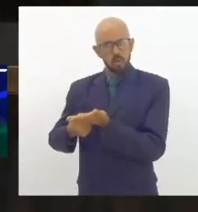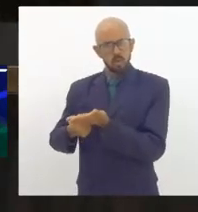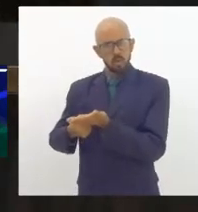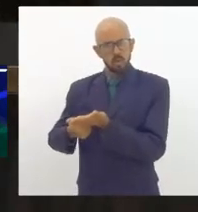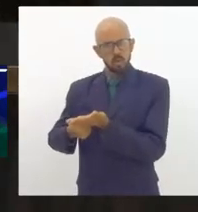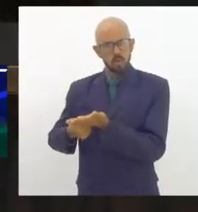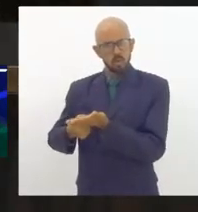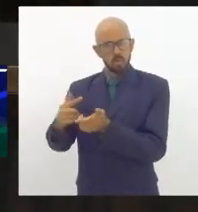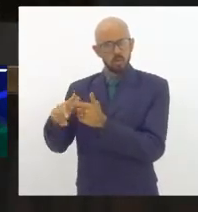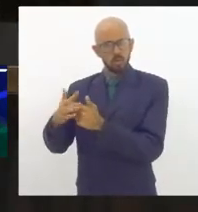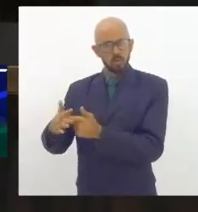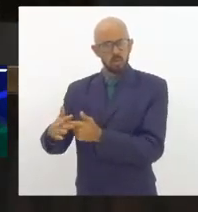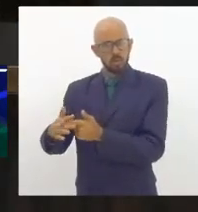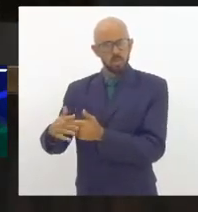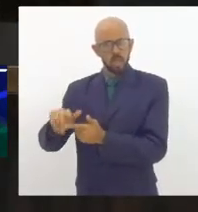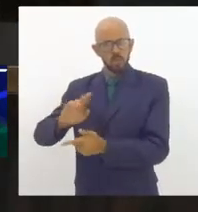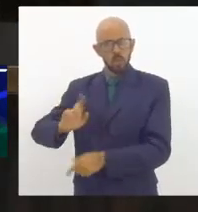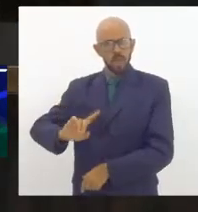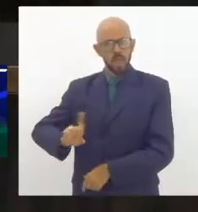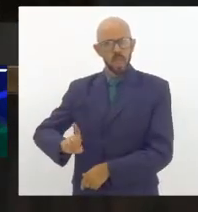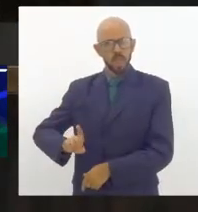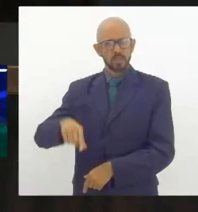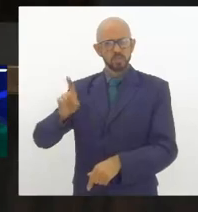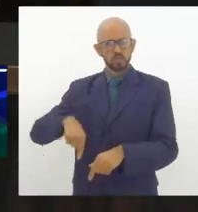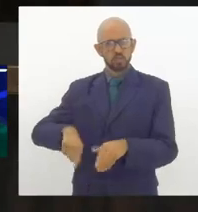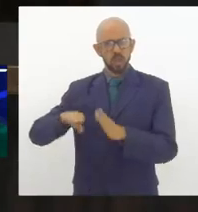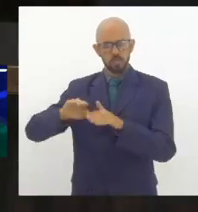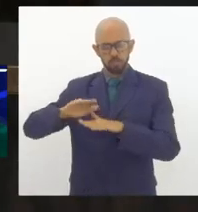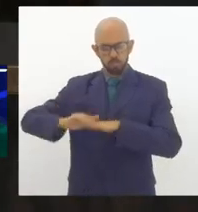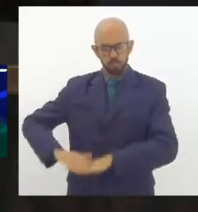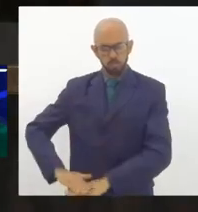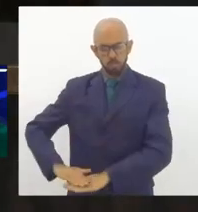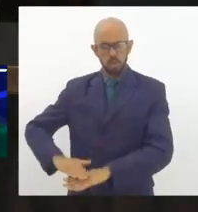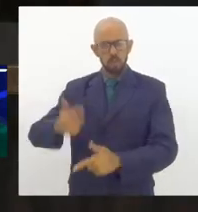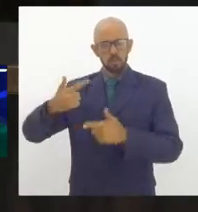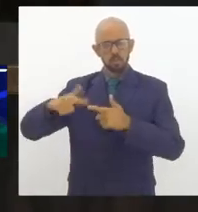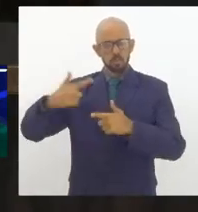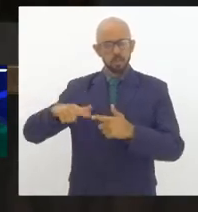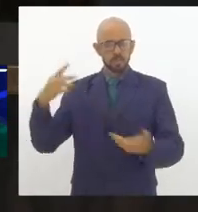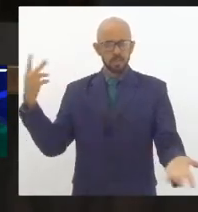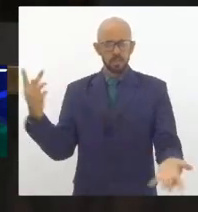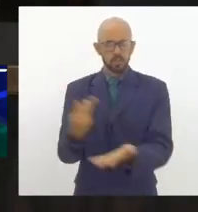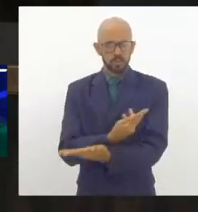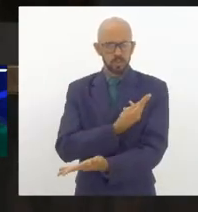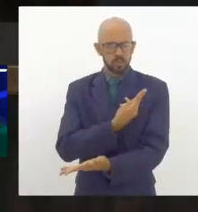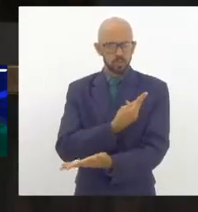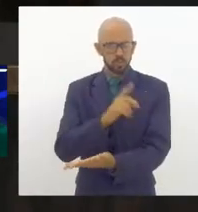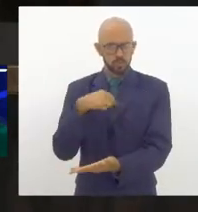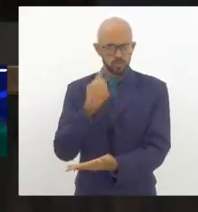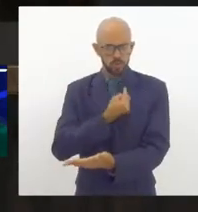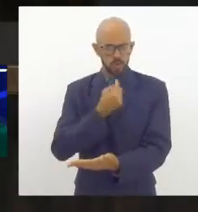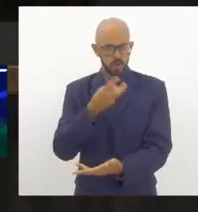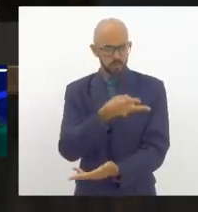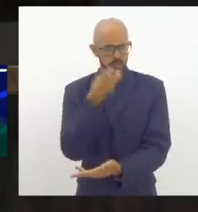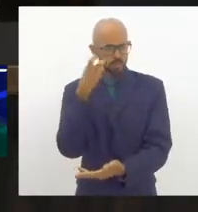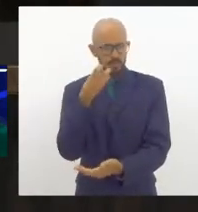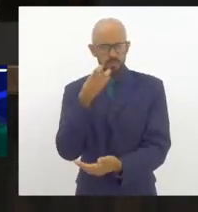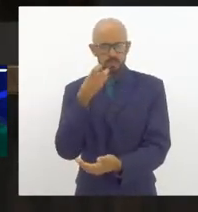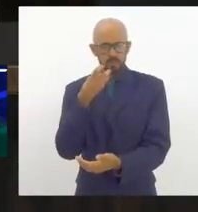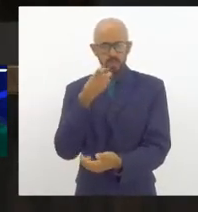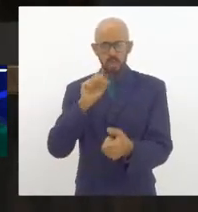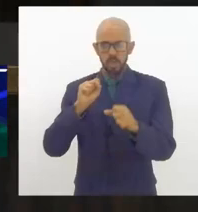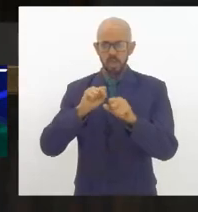isso é muito um pouco isso é diminuir a magnitude do problema que está sendo colocado e o que a gente assistiu foi o